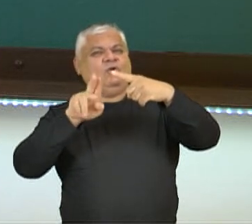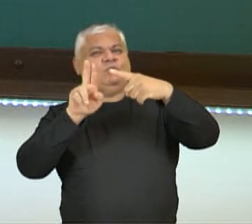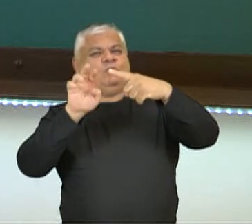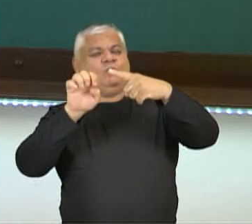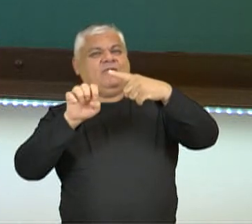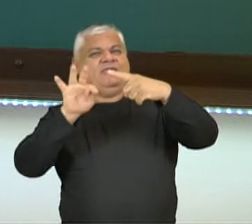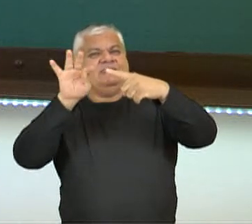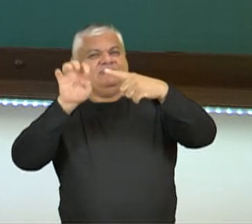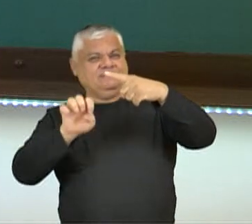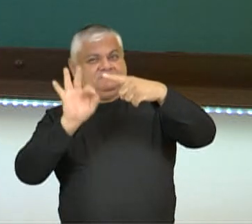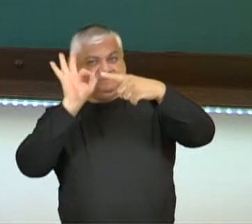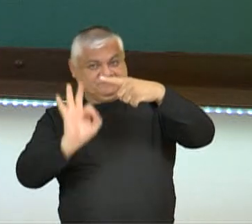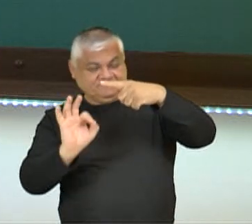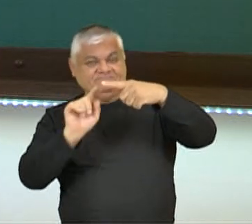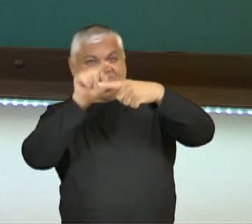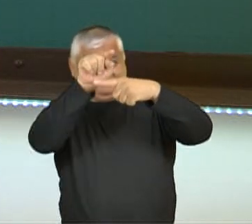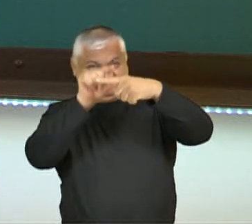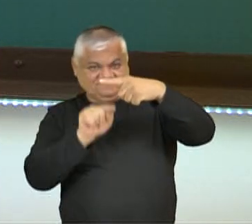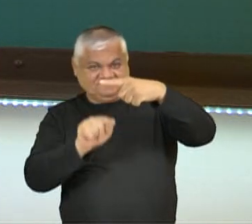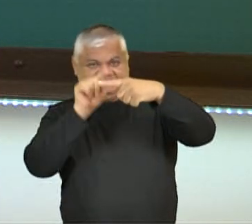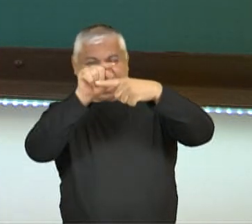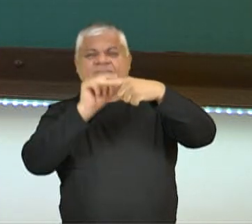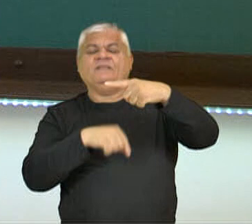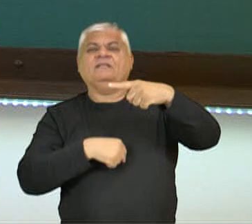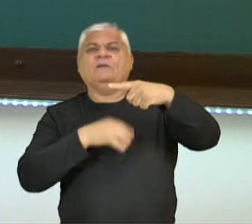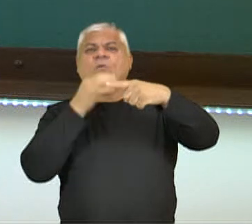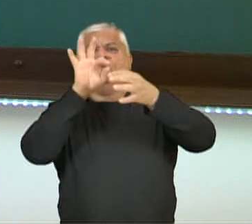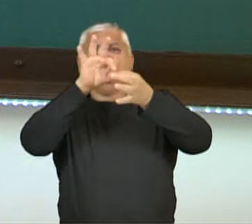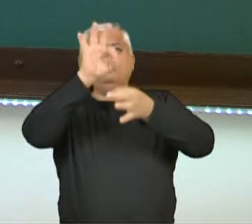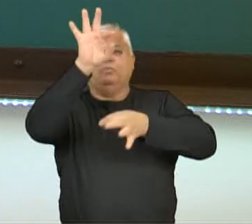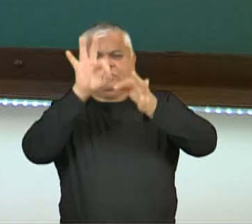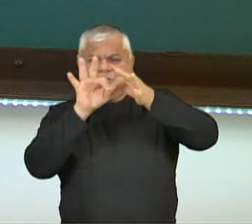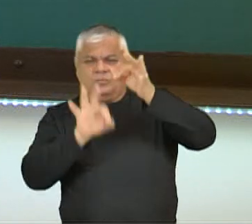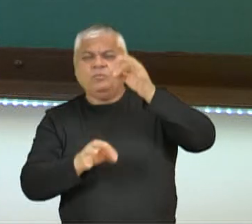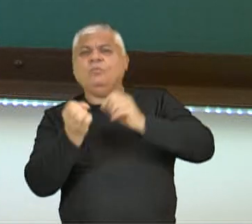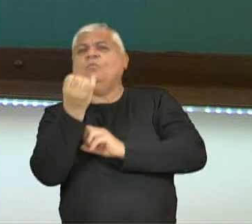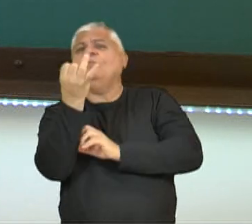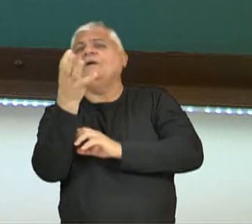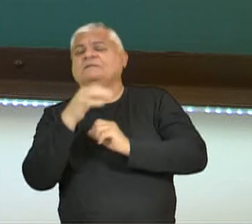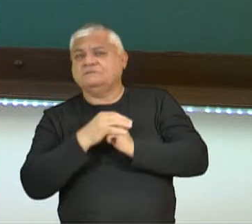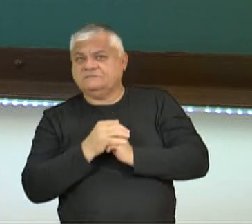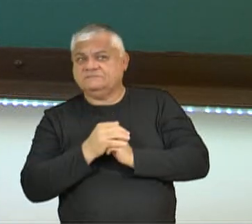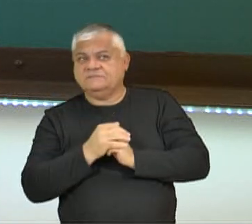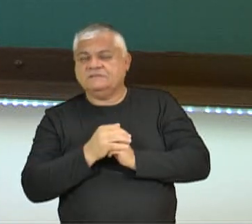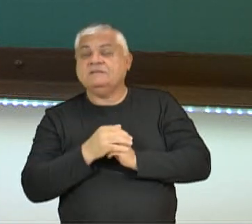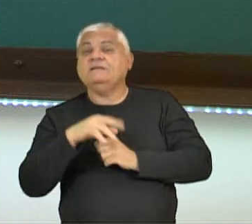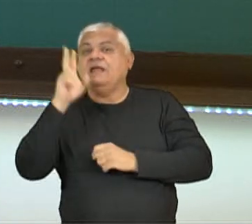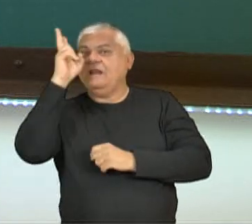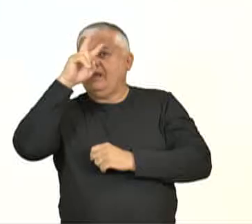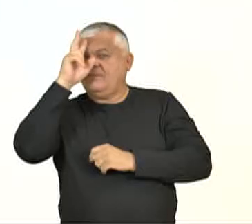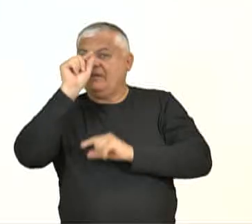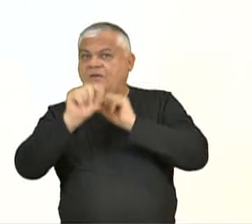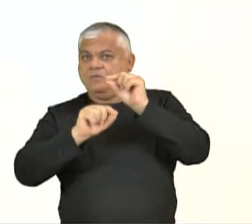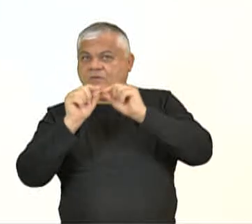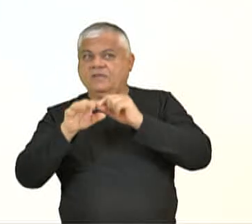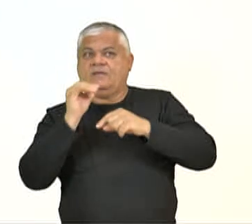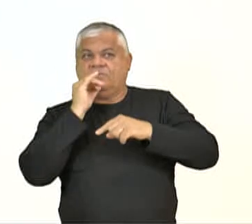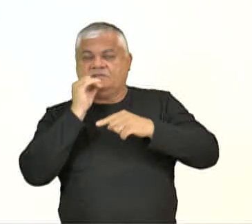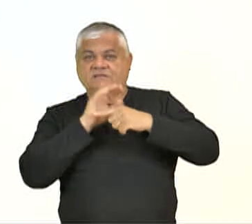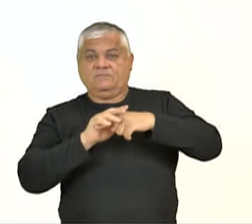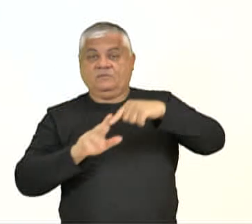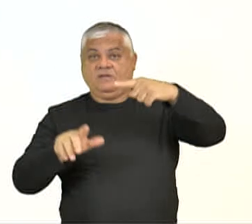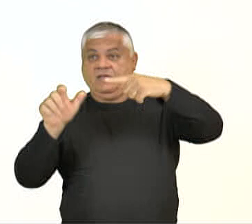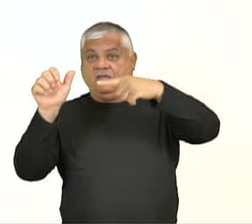Congruentes, ok? Então, para descobrir a medida deles, a gente precisa lembrar de uma propriedade. Alfa e teta